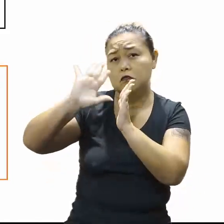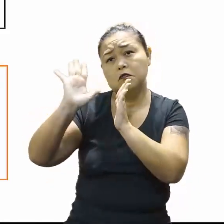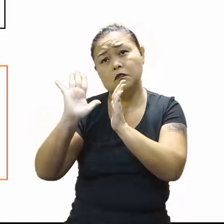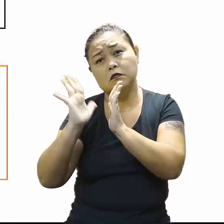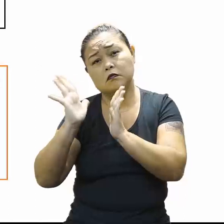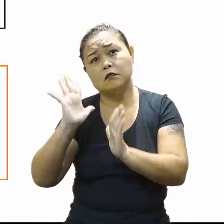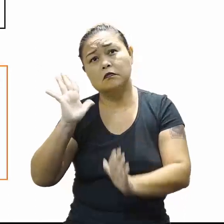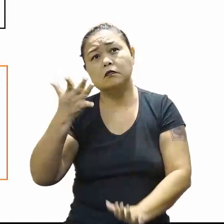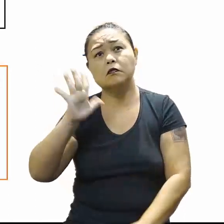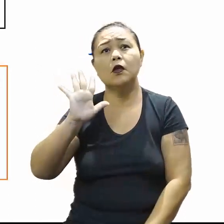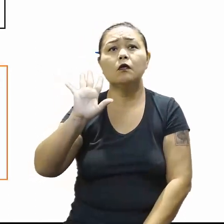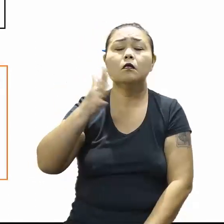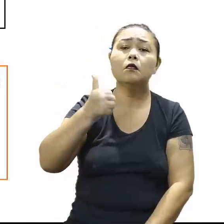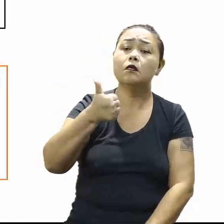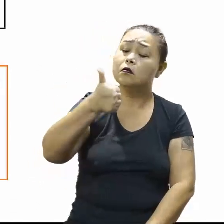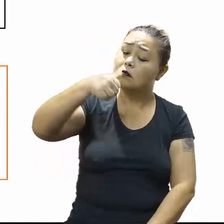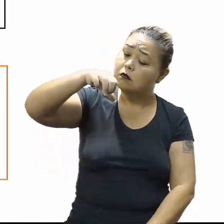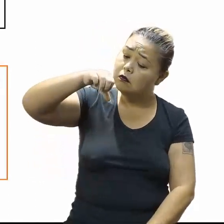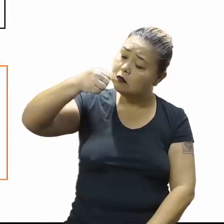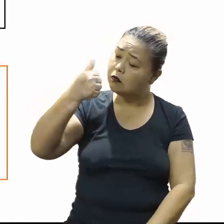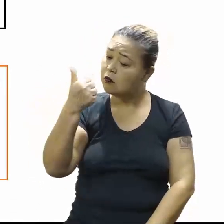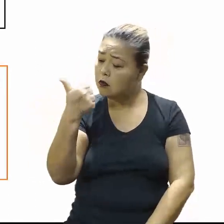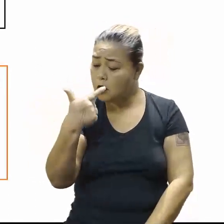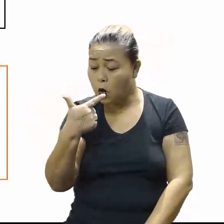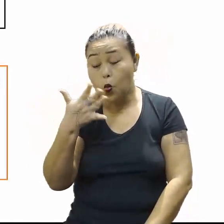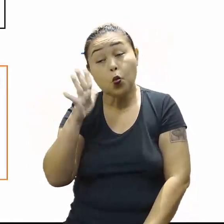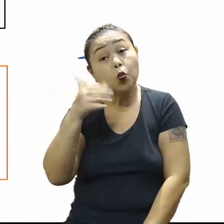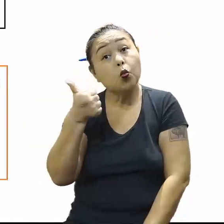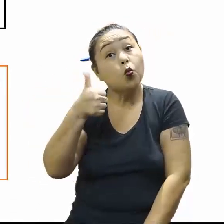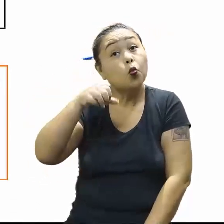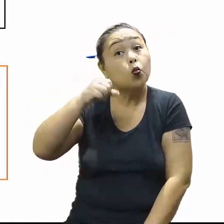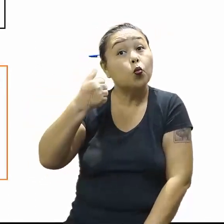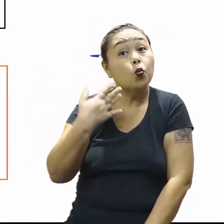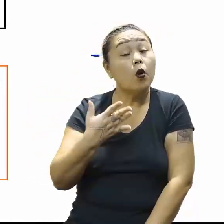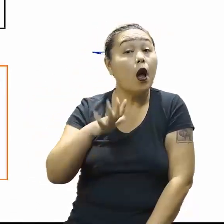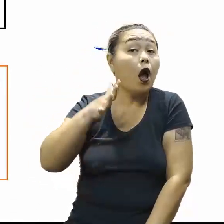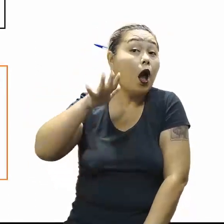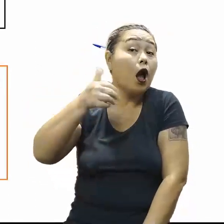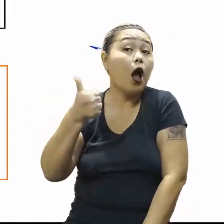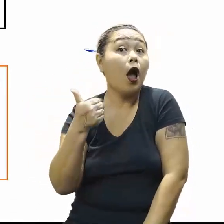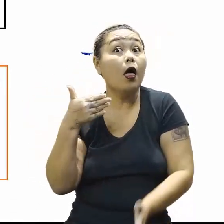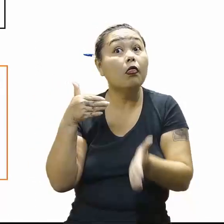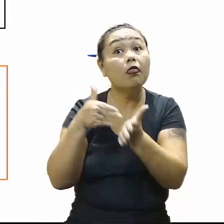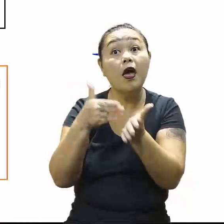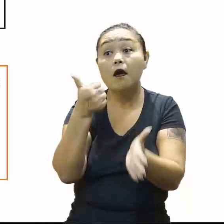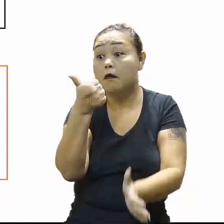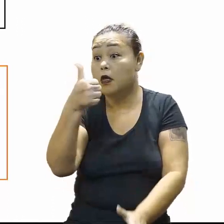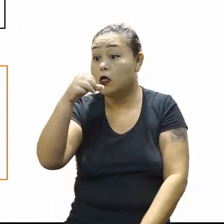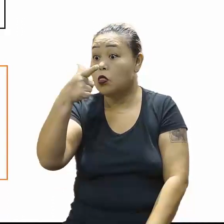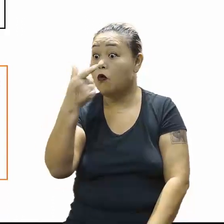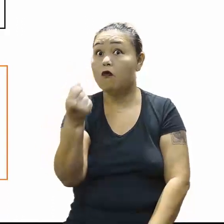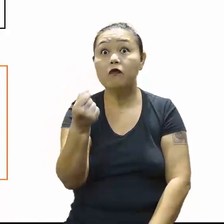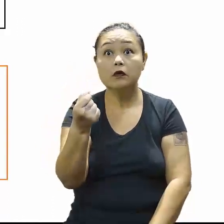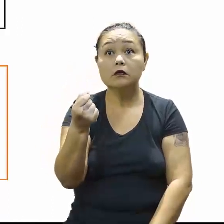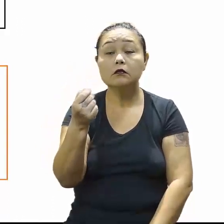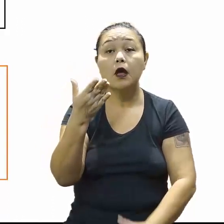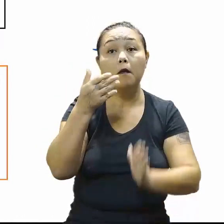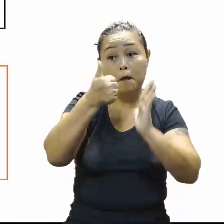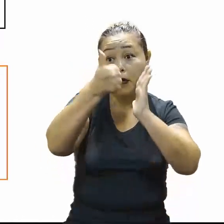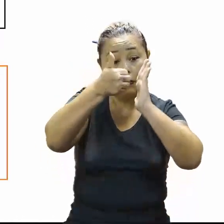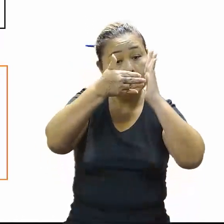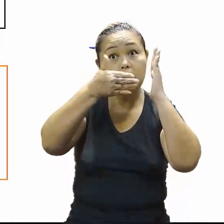1912, 1914, chegando até, em alguns casos, até 1920, esse primeiro ciclo da